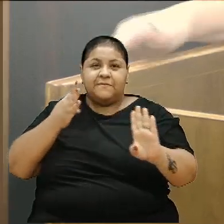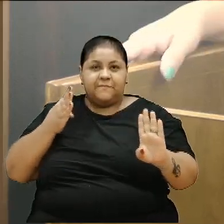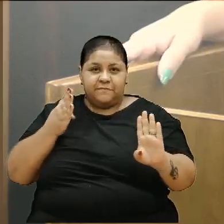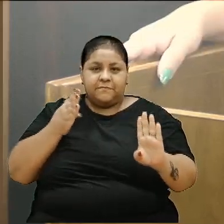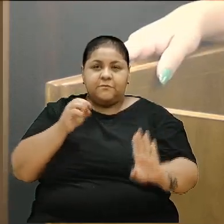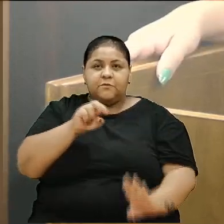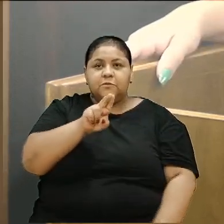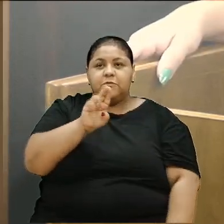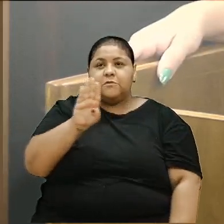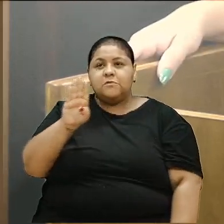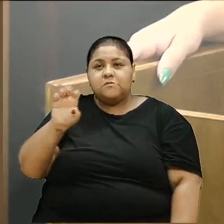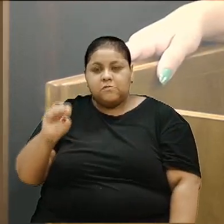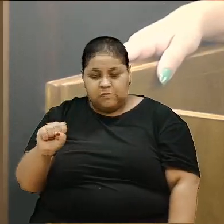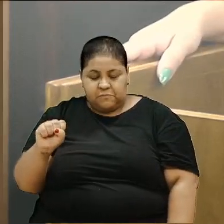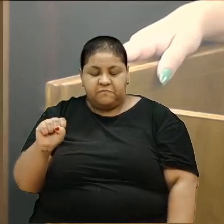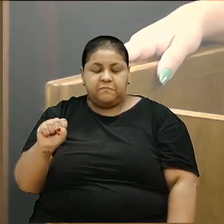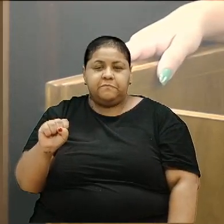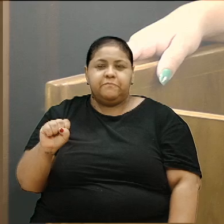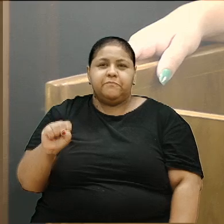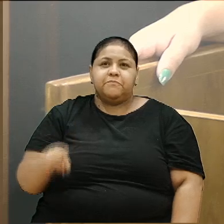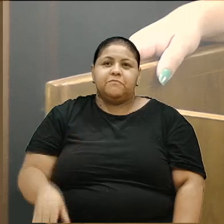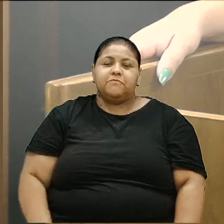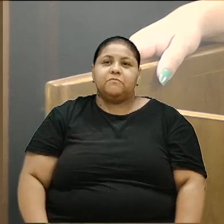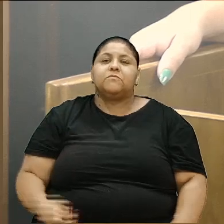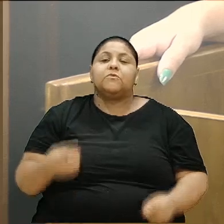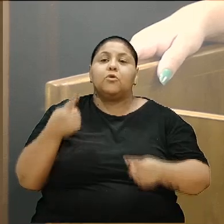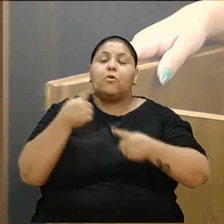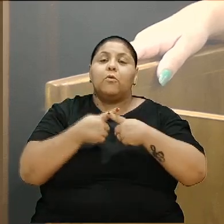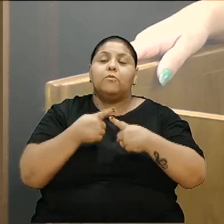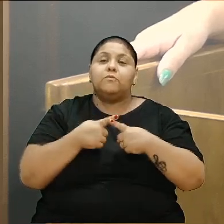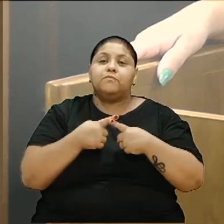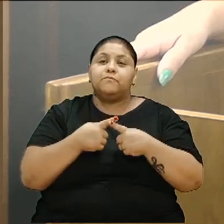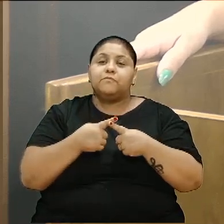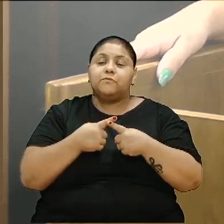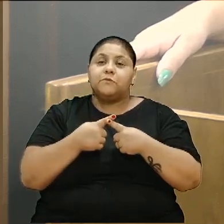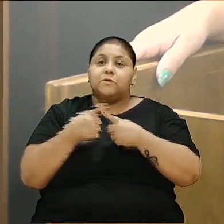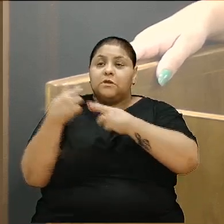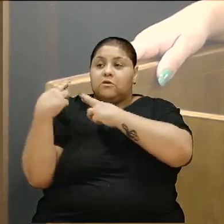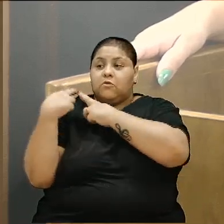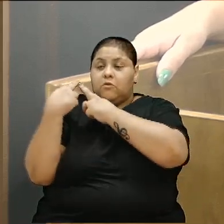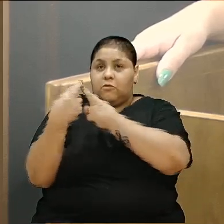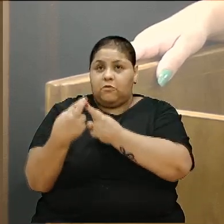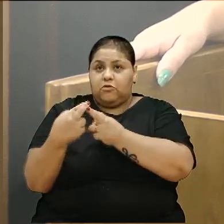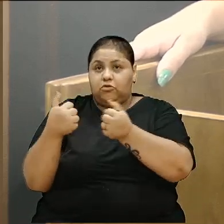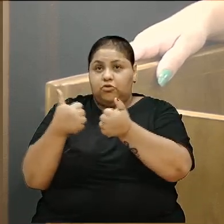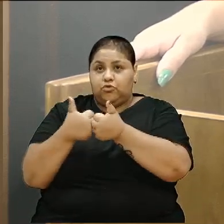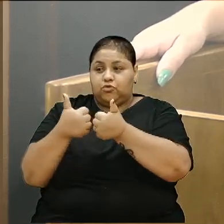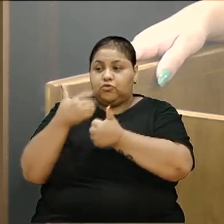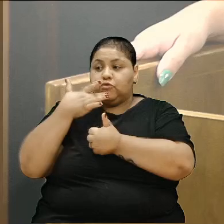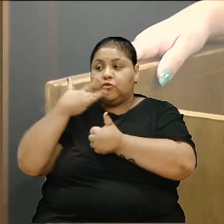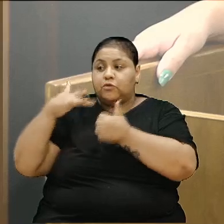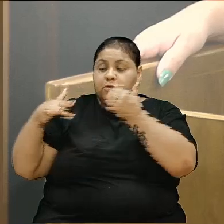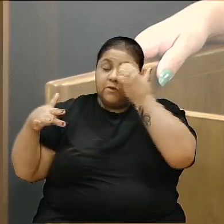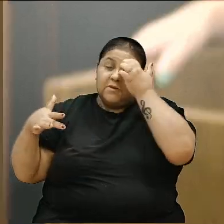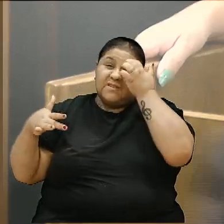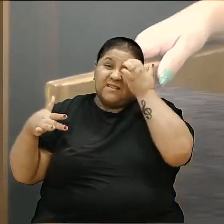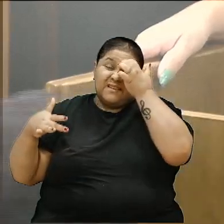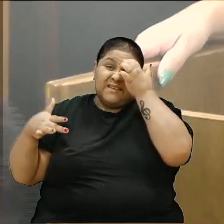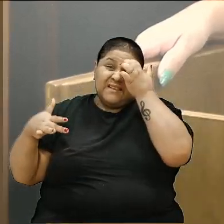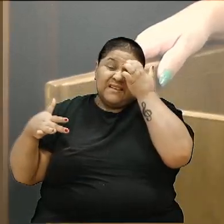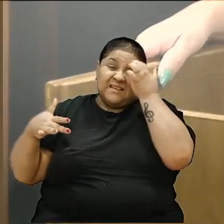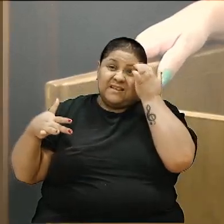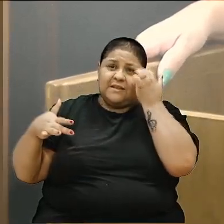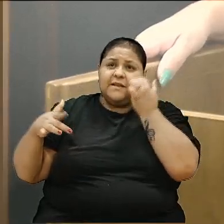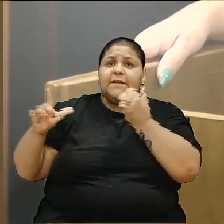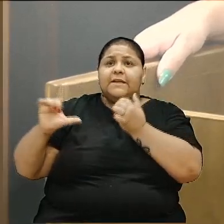unidades básicas de saúde que nós fomos. Por quê? O responsável vai lá com a criança. Até se dá prioridade,